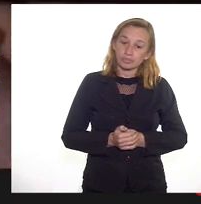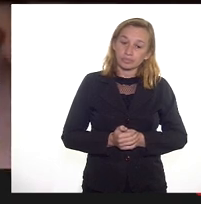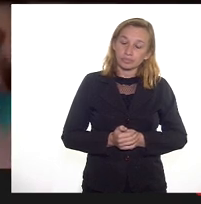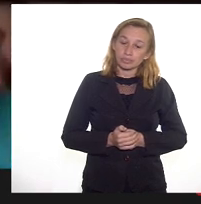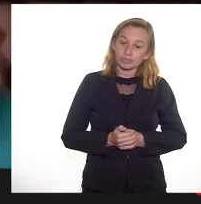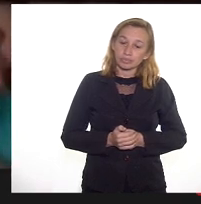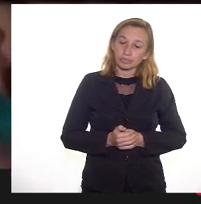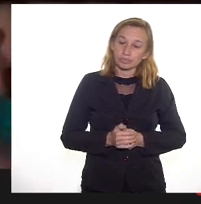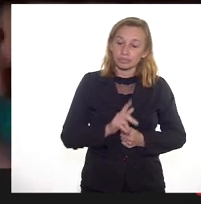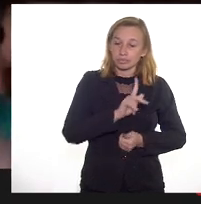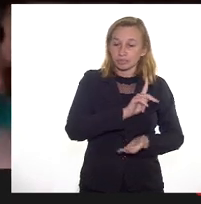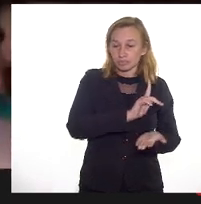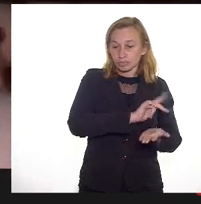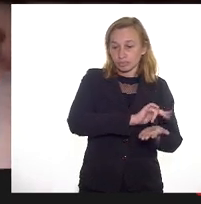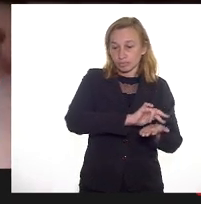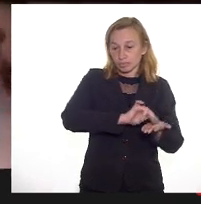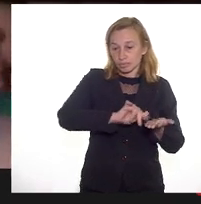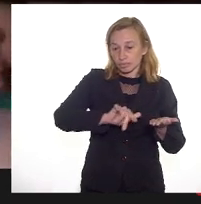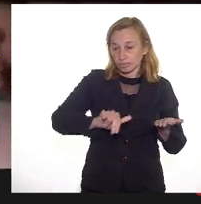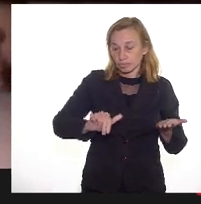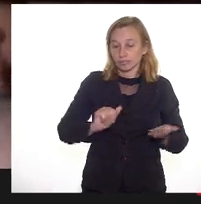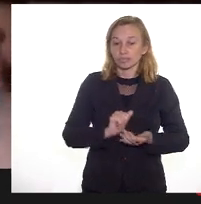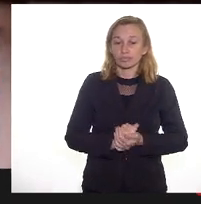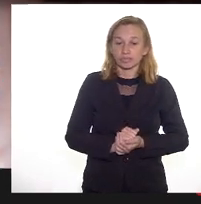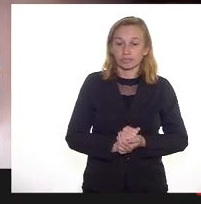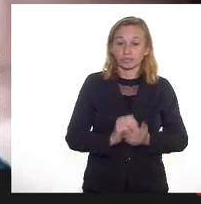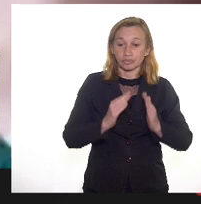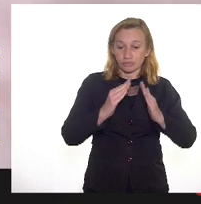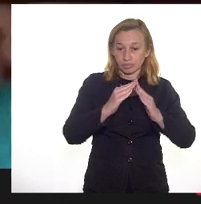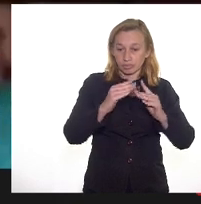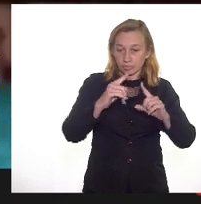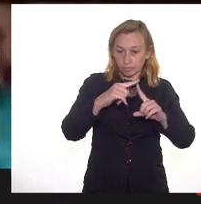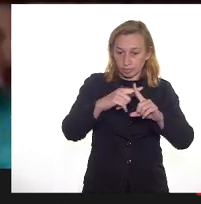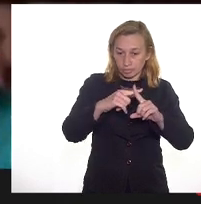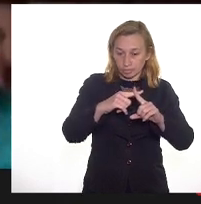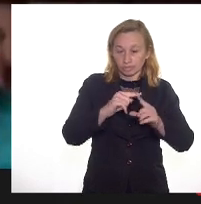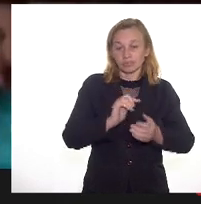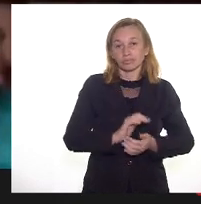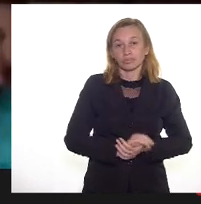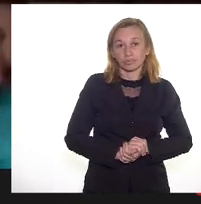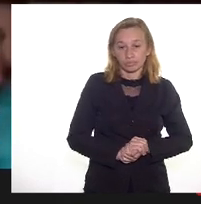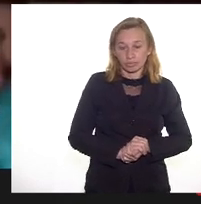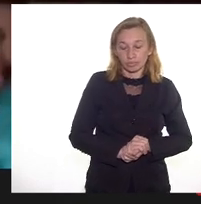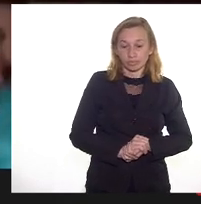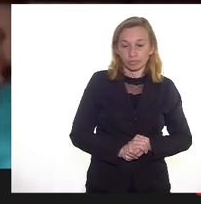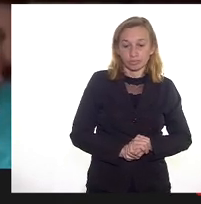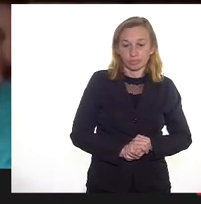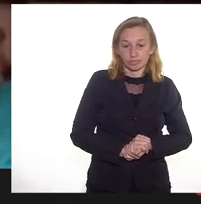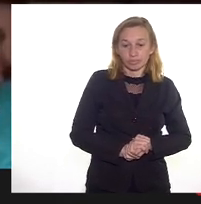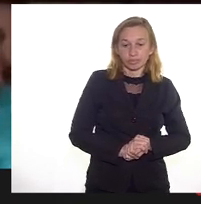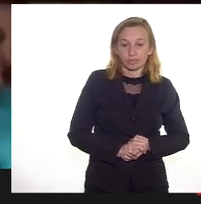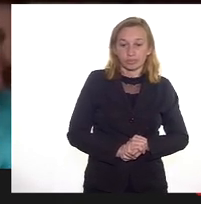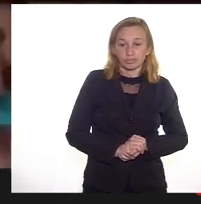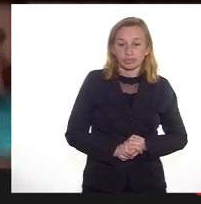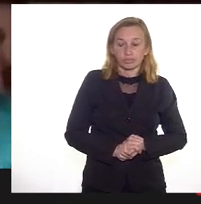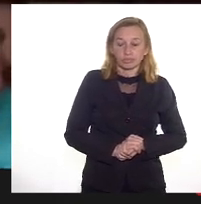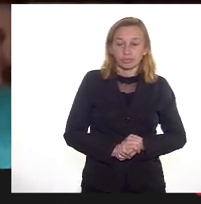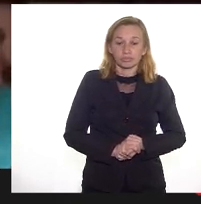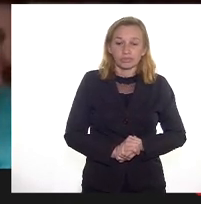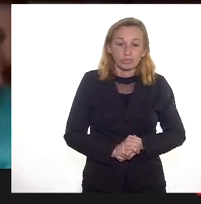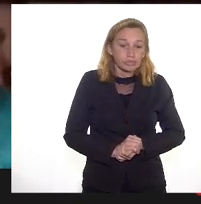denominações diversas, elas surgem por diversos fatores, né? Por